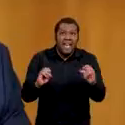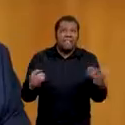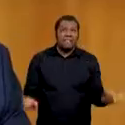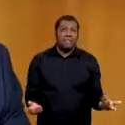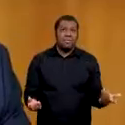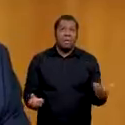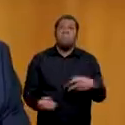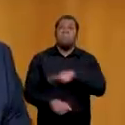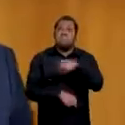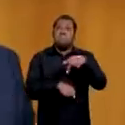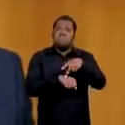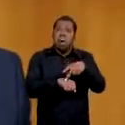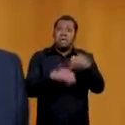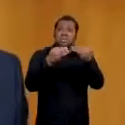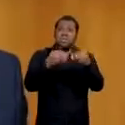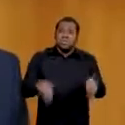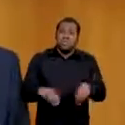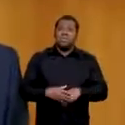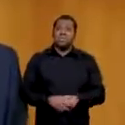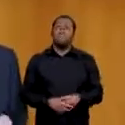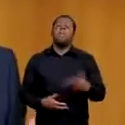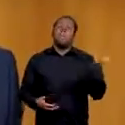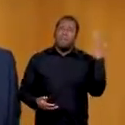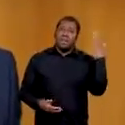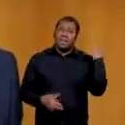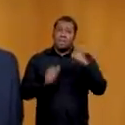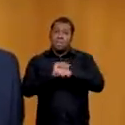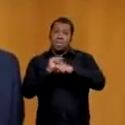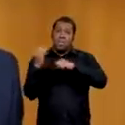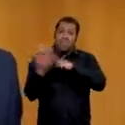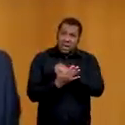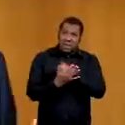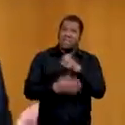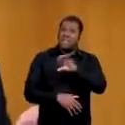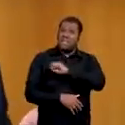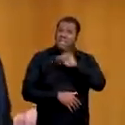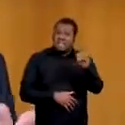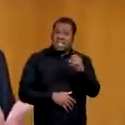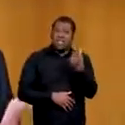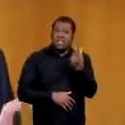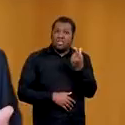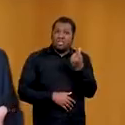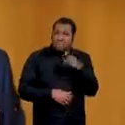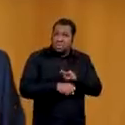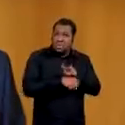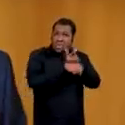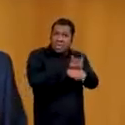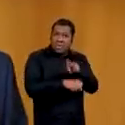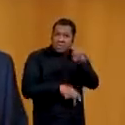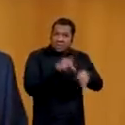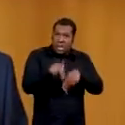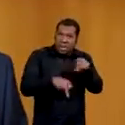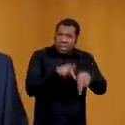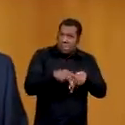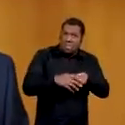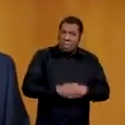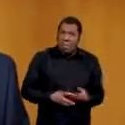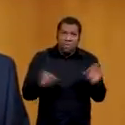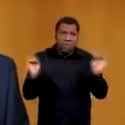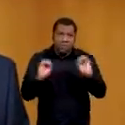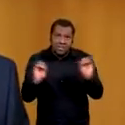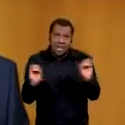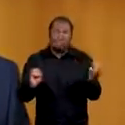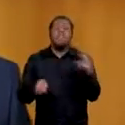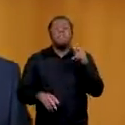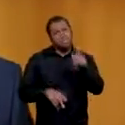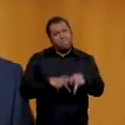sabe, não tinha a iniciativa privada para resolver esse problema. Foi foi assim na Alemanha, Angela Merkel liberou do Banco